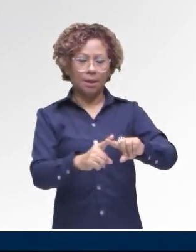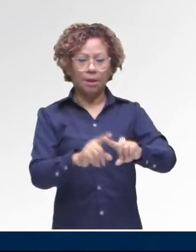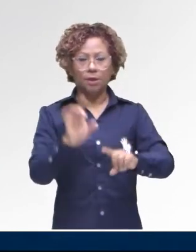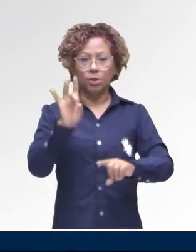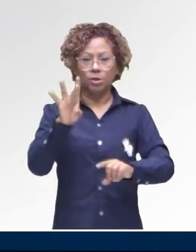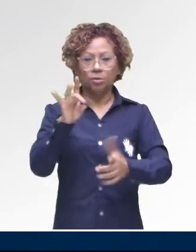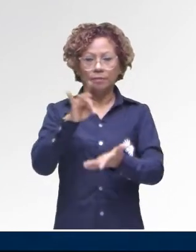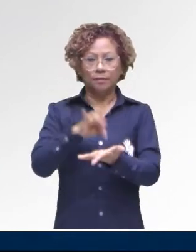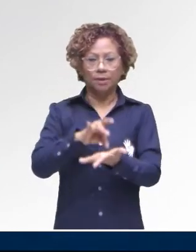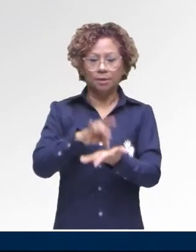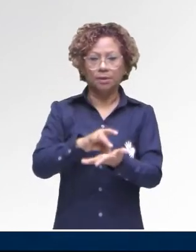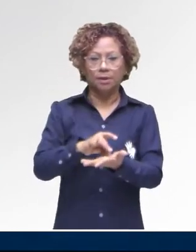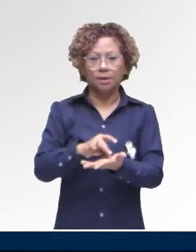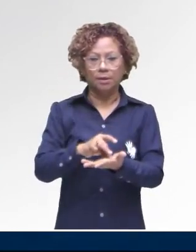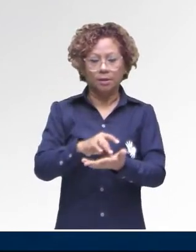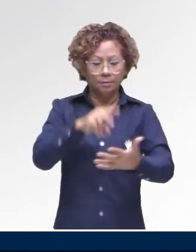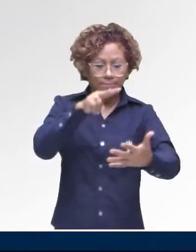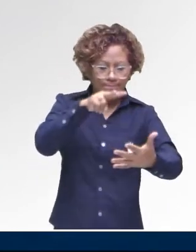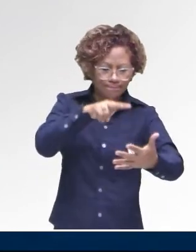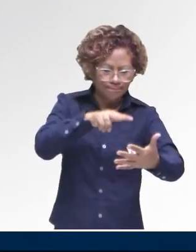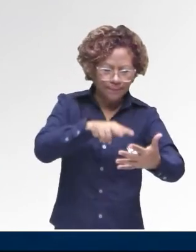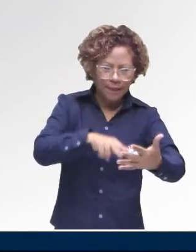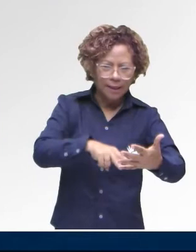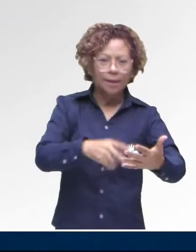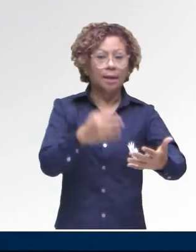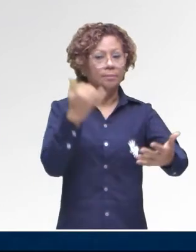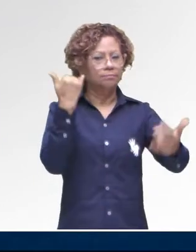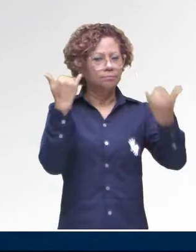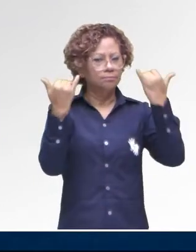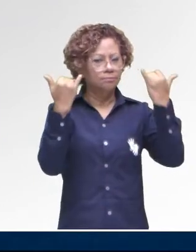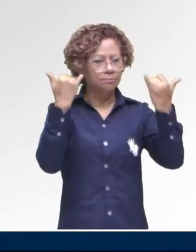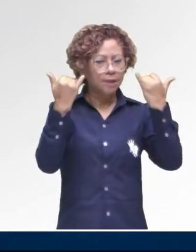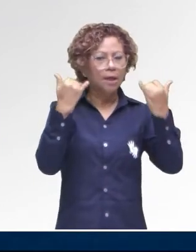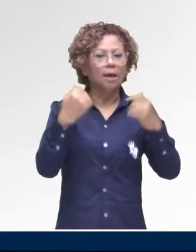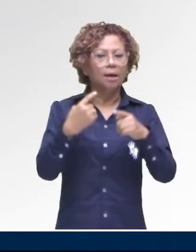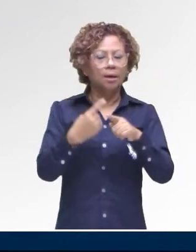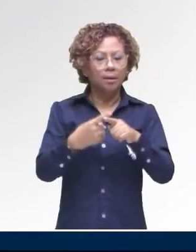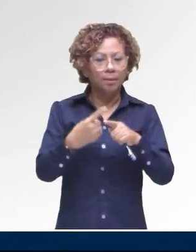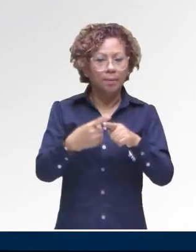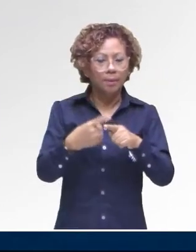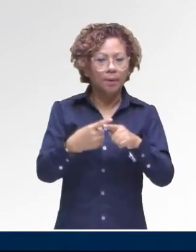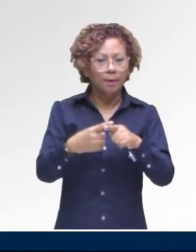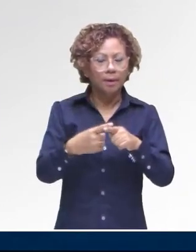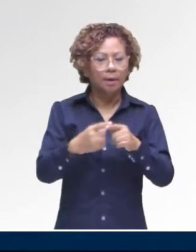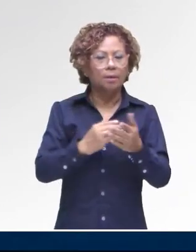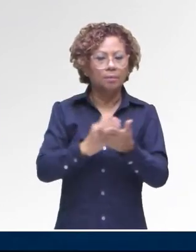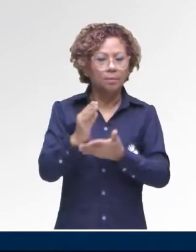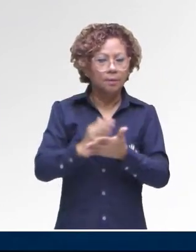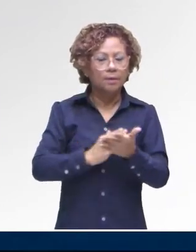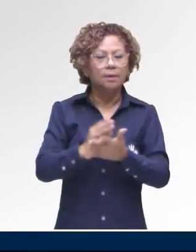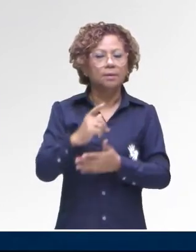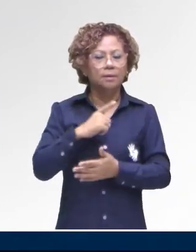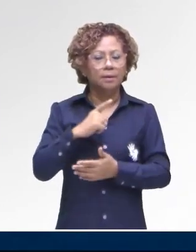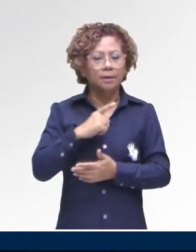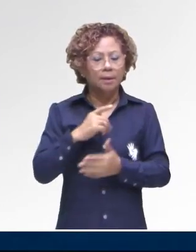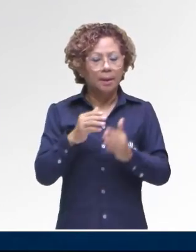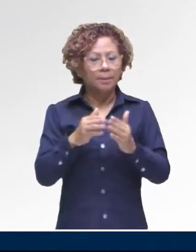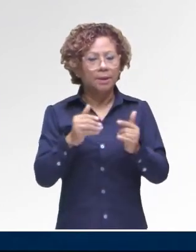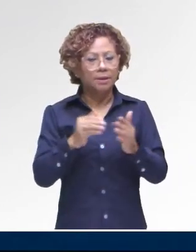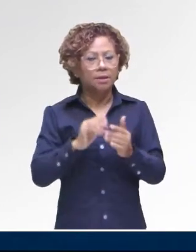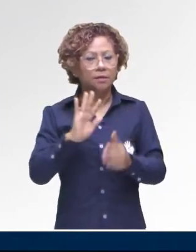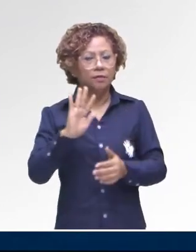tem que cuidar bastante, porque muitas vezes, né, nós temos lá pedindo a falsa. Então, aqui a verdadeira, a